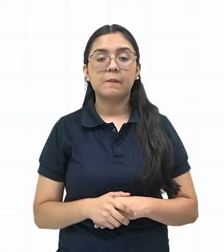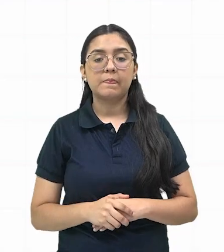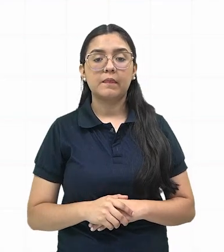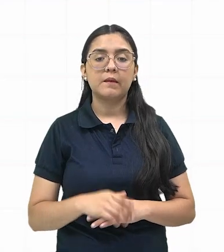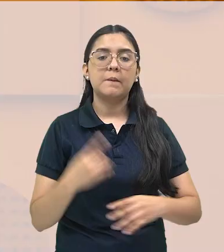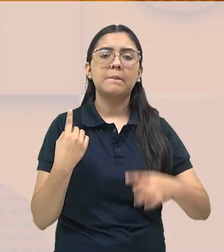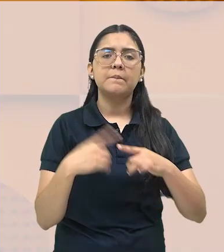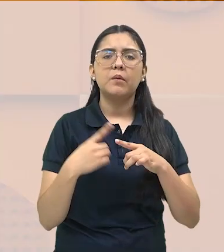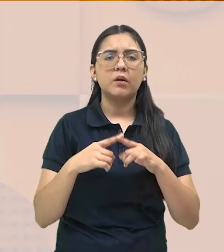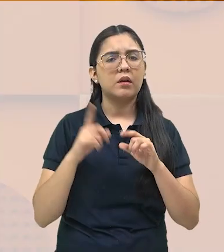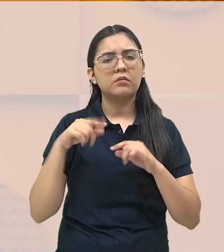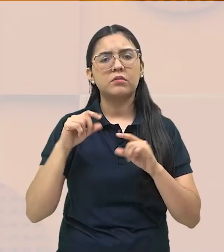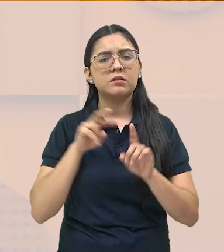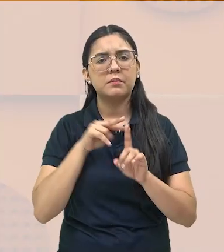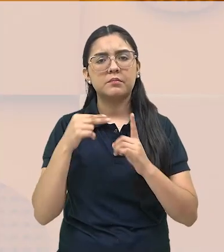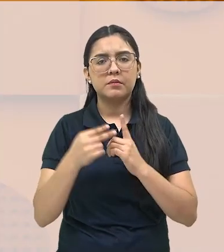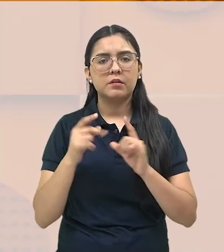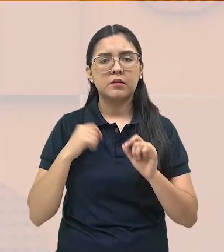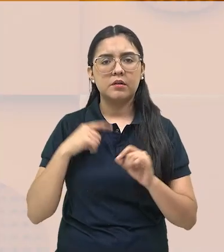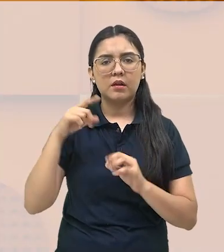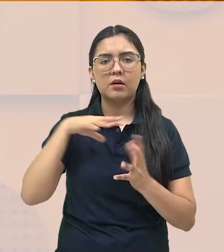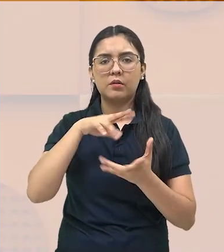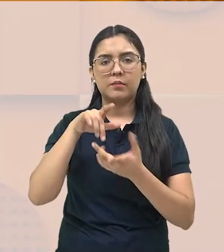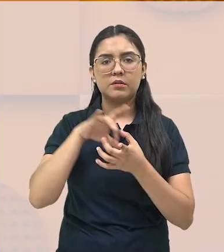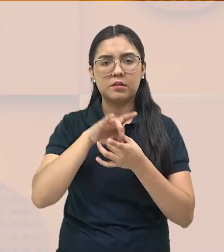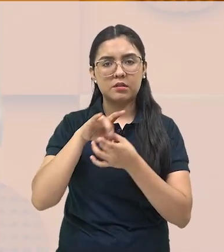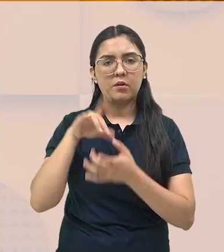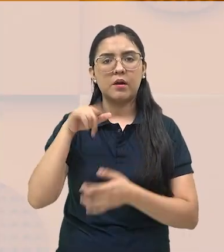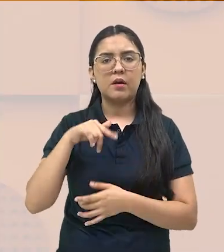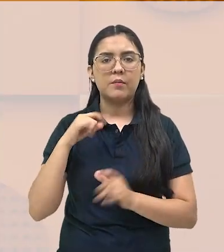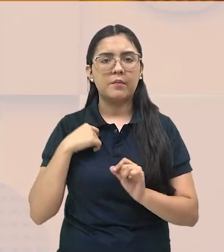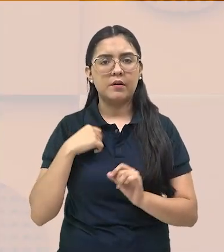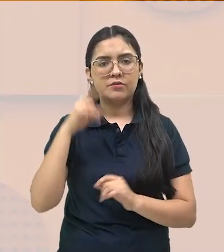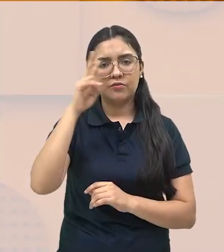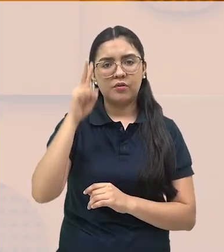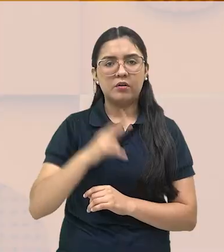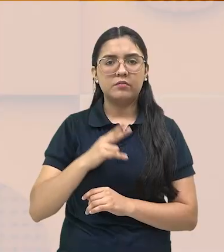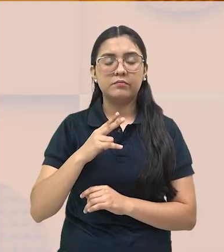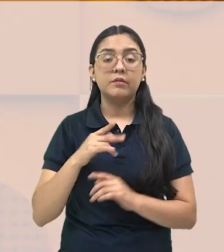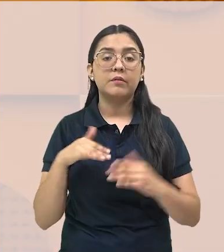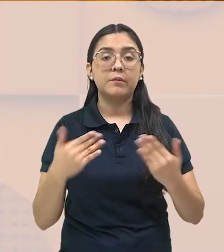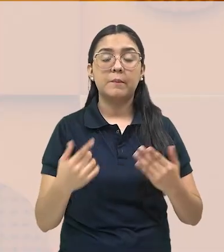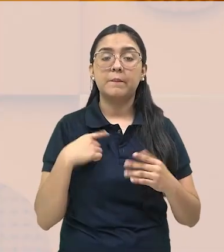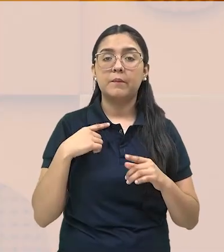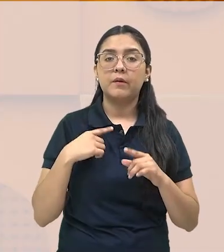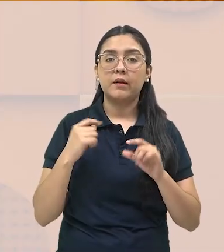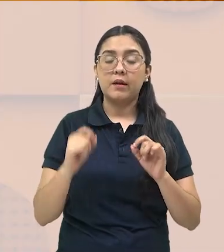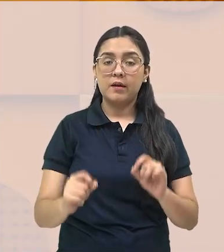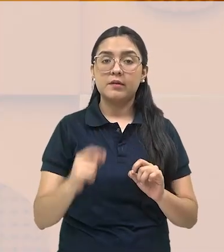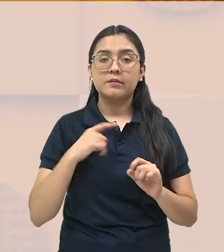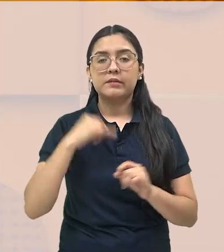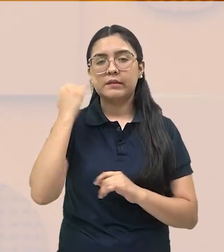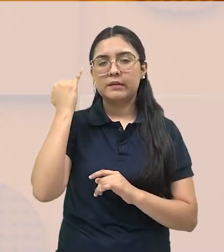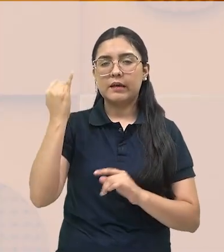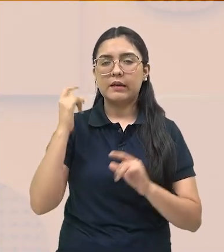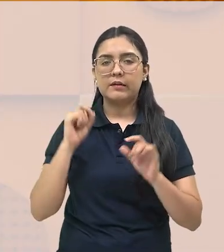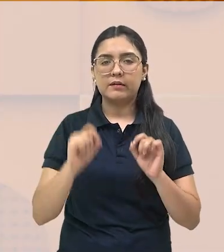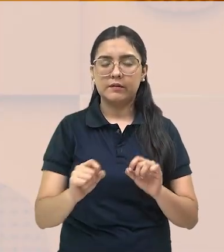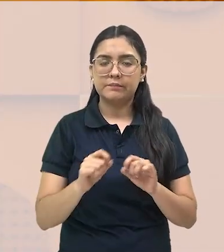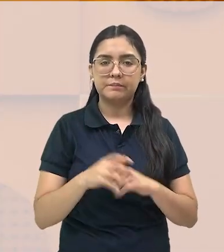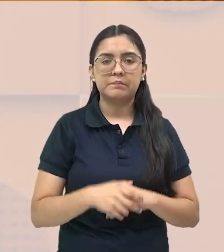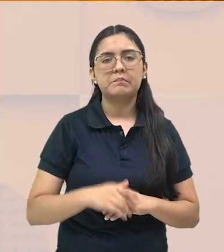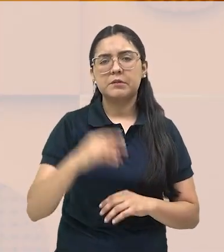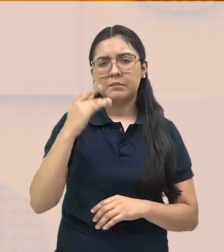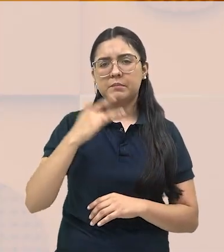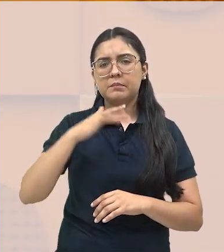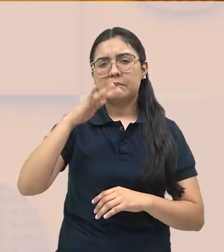Por que Milton Santos considera a globalização uma fábula? Porque essa ideia que é vendida sobre globalização, né, principalmente pela mídia,